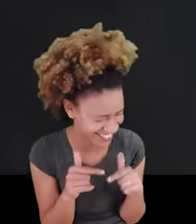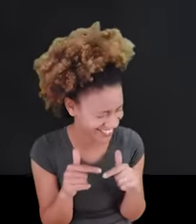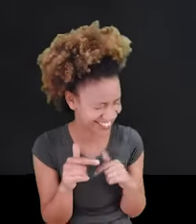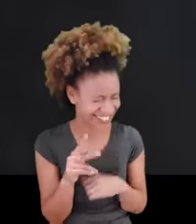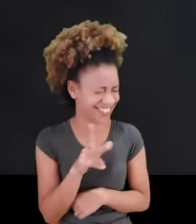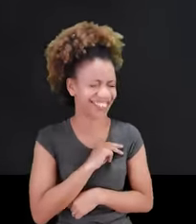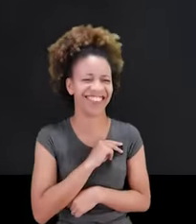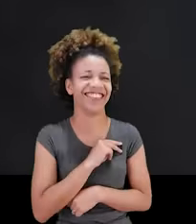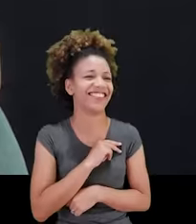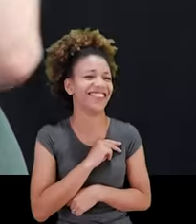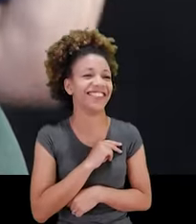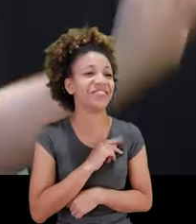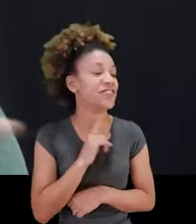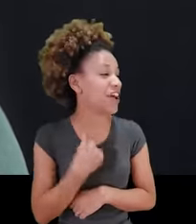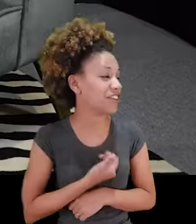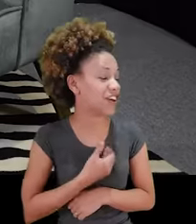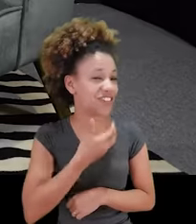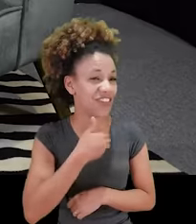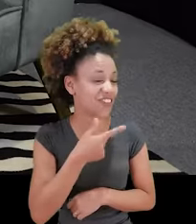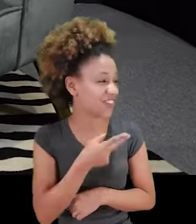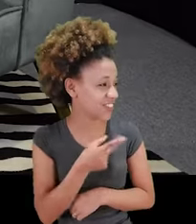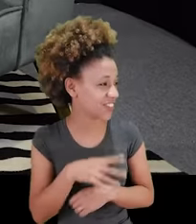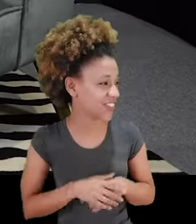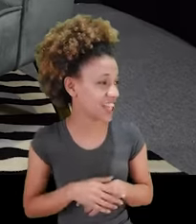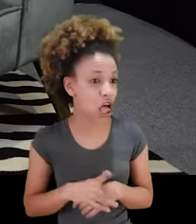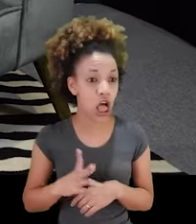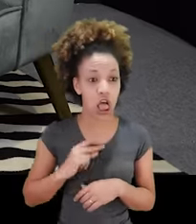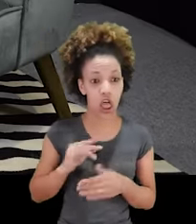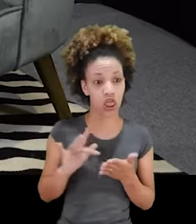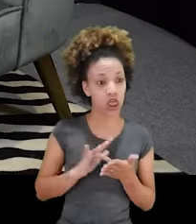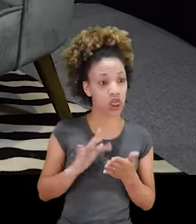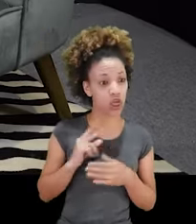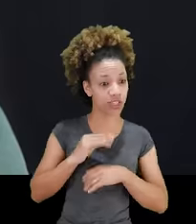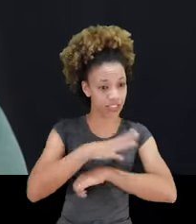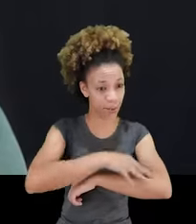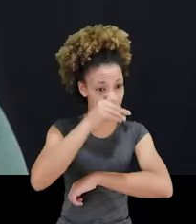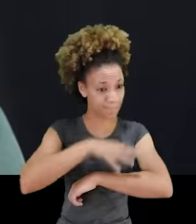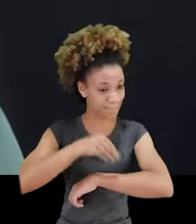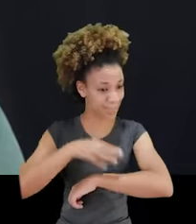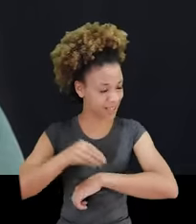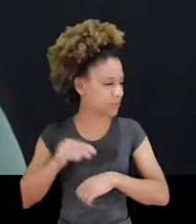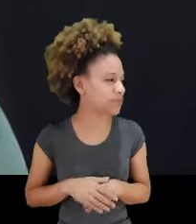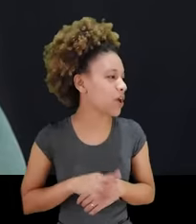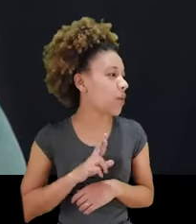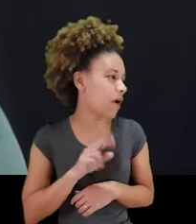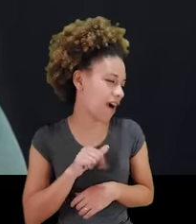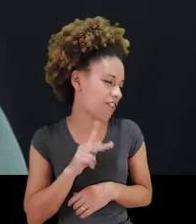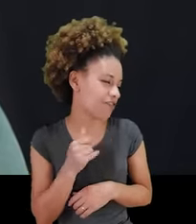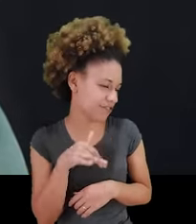Foi isso. Depilação brasileira. É o nosso iPhone 12. Isso. Isto é possível. Uau, dá pra tirar os pelos. Cara, é muito... O Rafinha